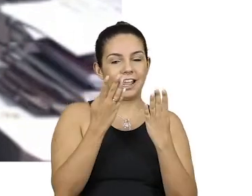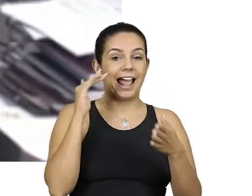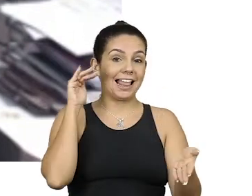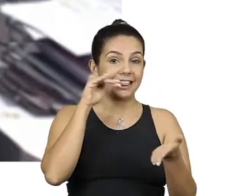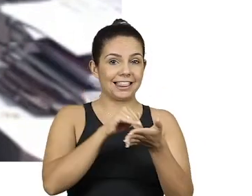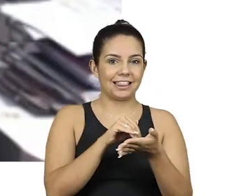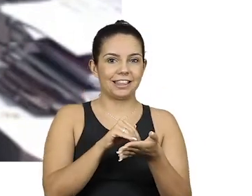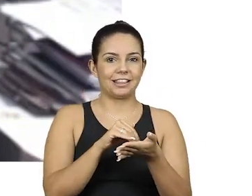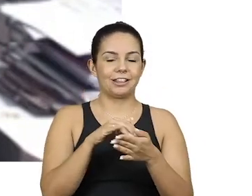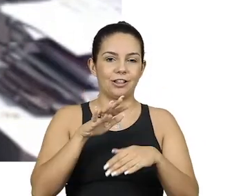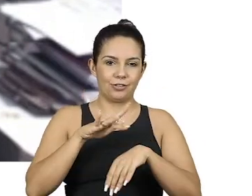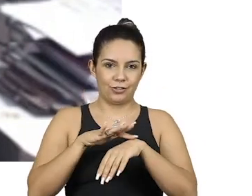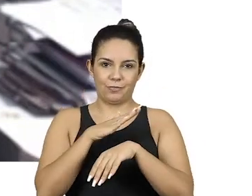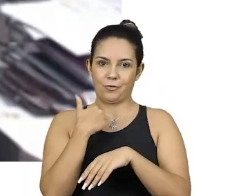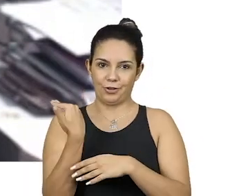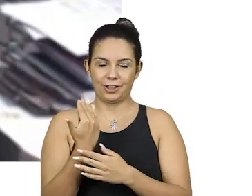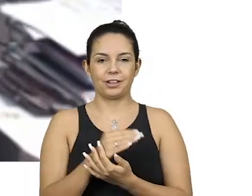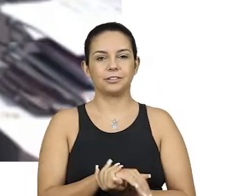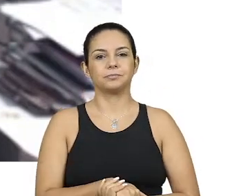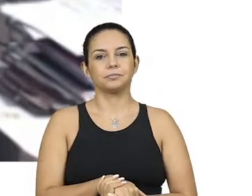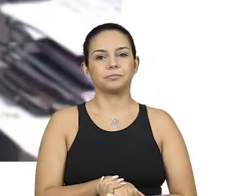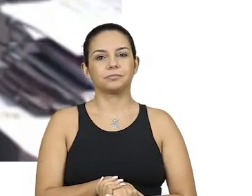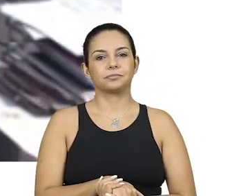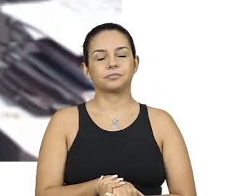até adoecer e morrer.